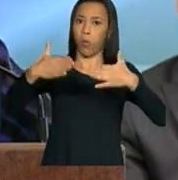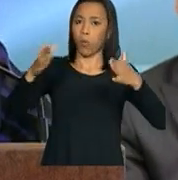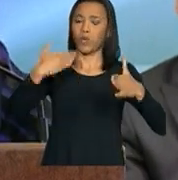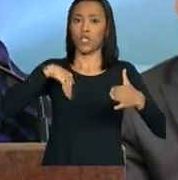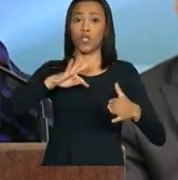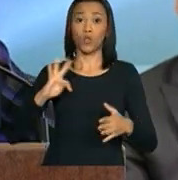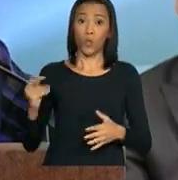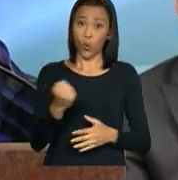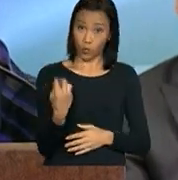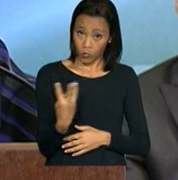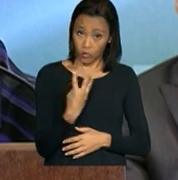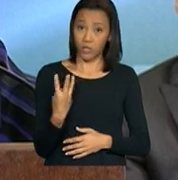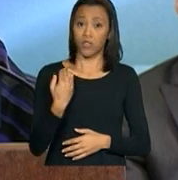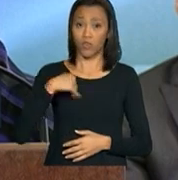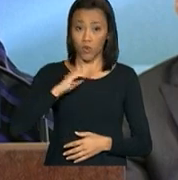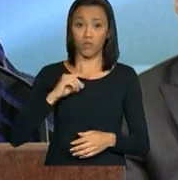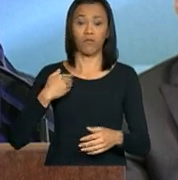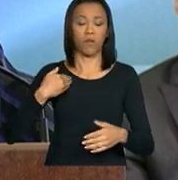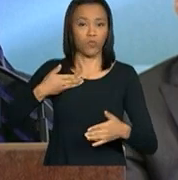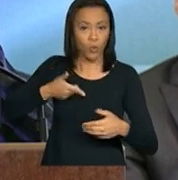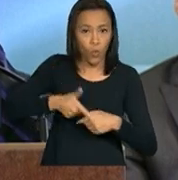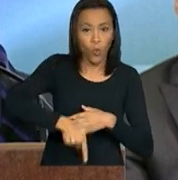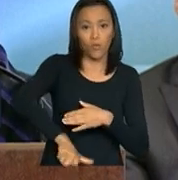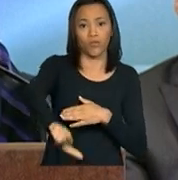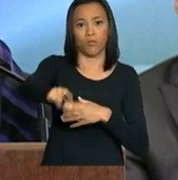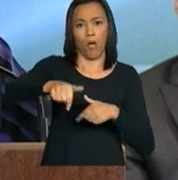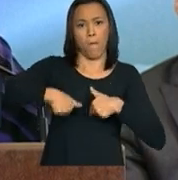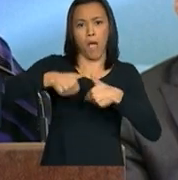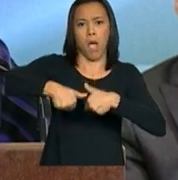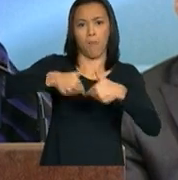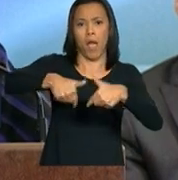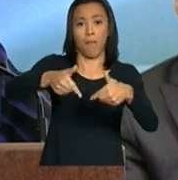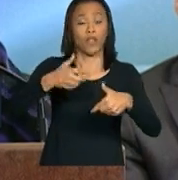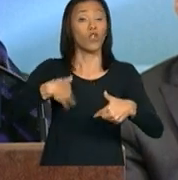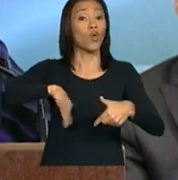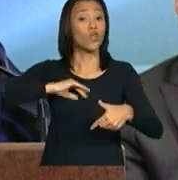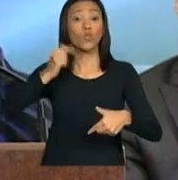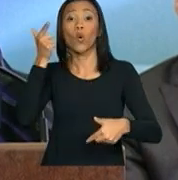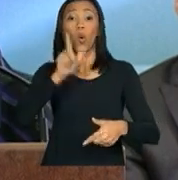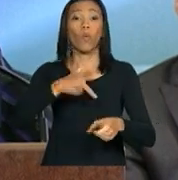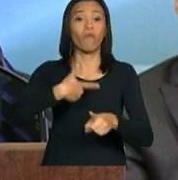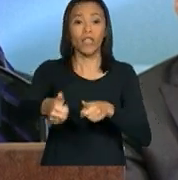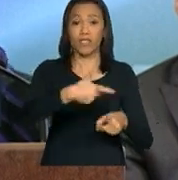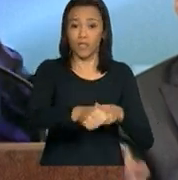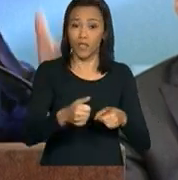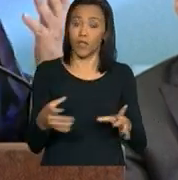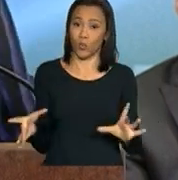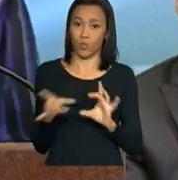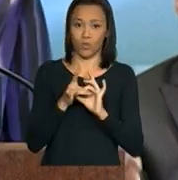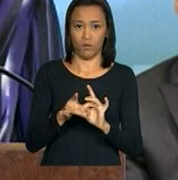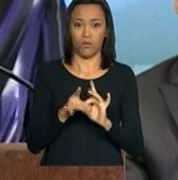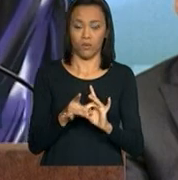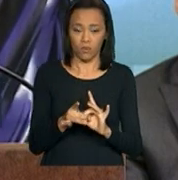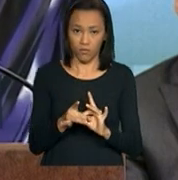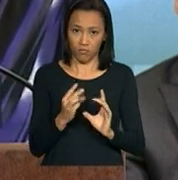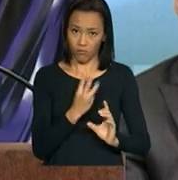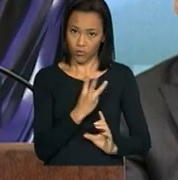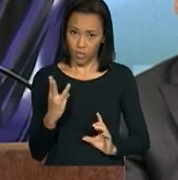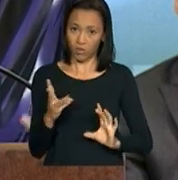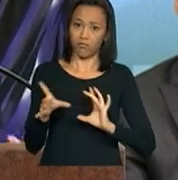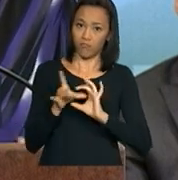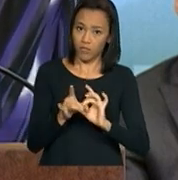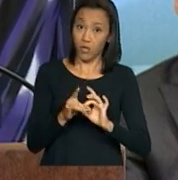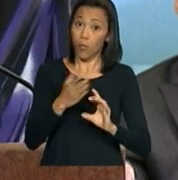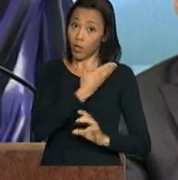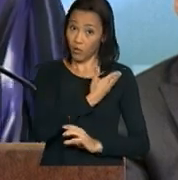enfrentar juntos agora nós nenum Ministro num governo ele é uma